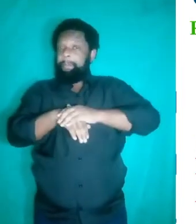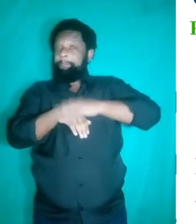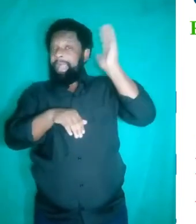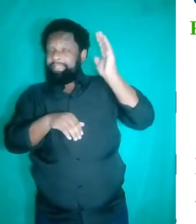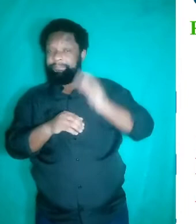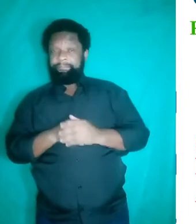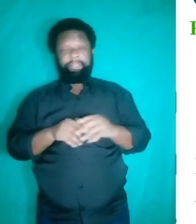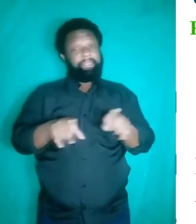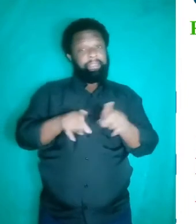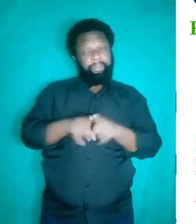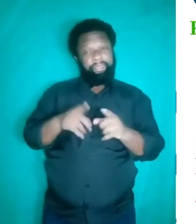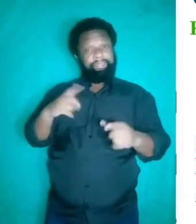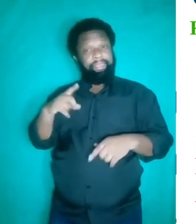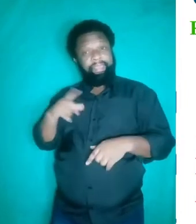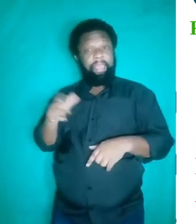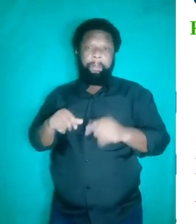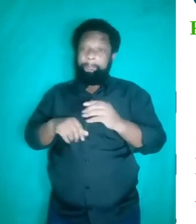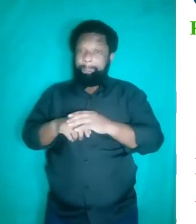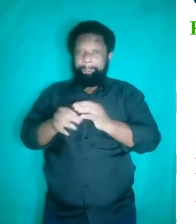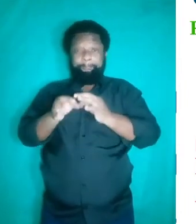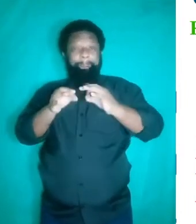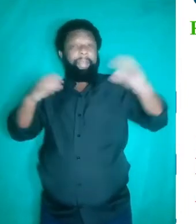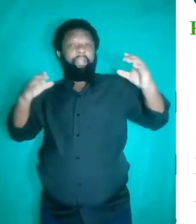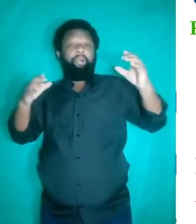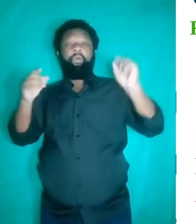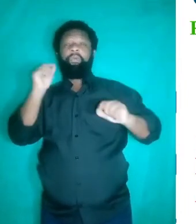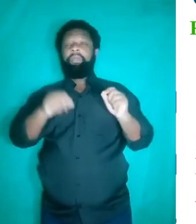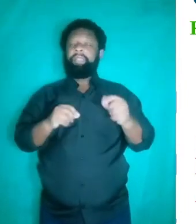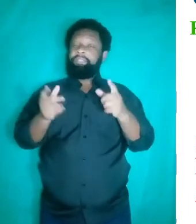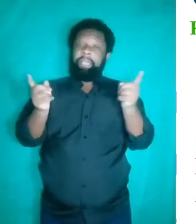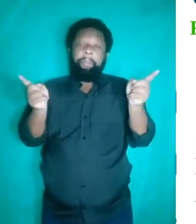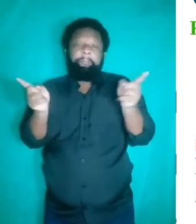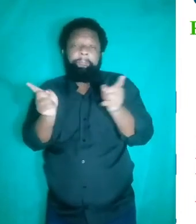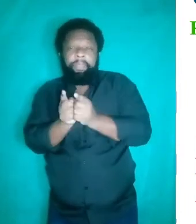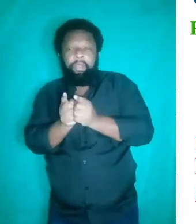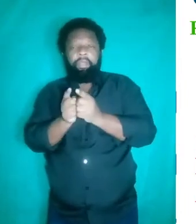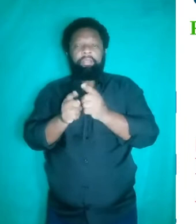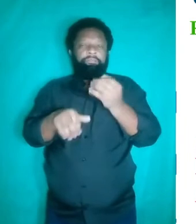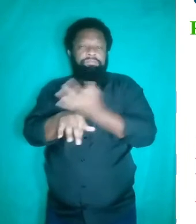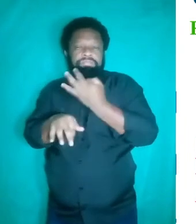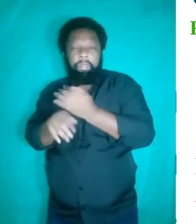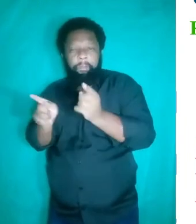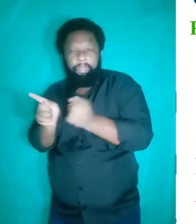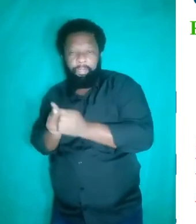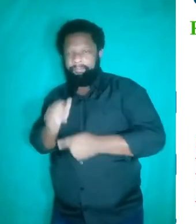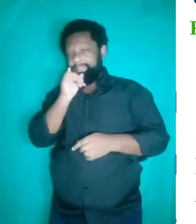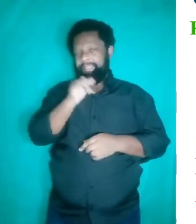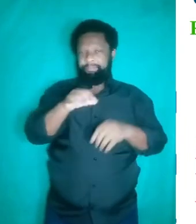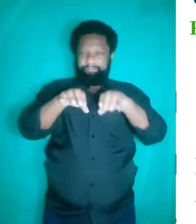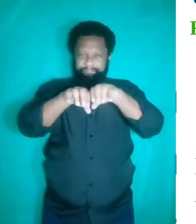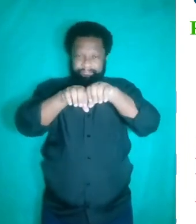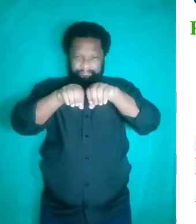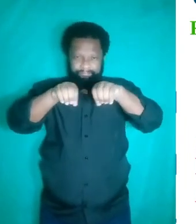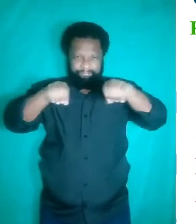quanto maior for essa seção transversal, menor vai ser a minha resistência. Porque